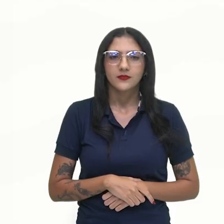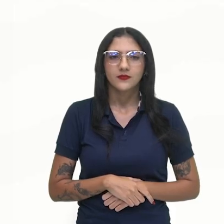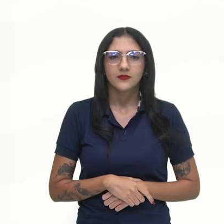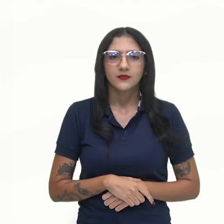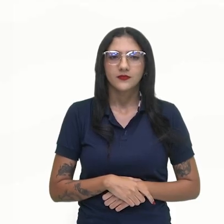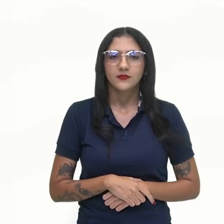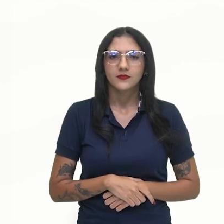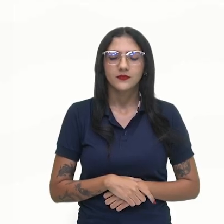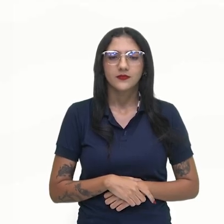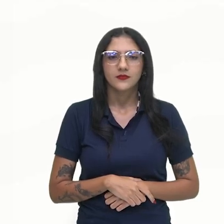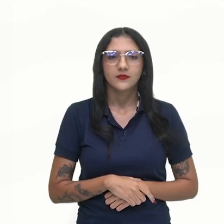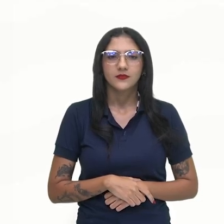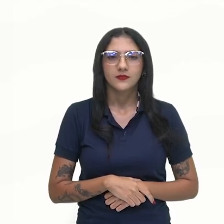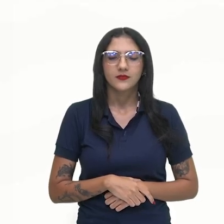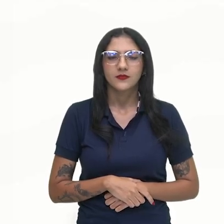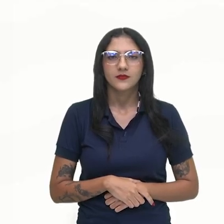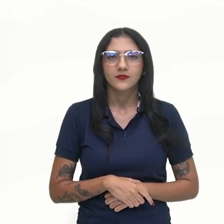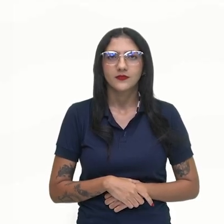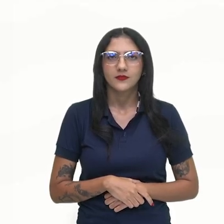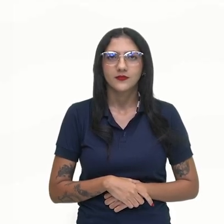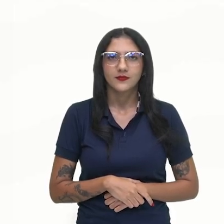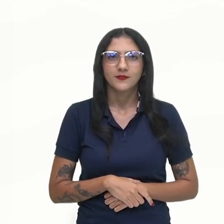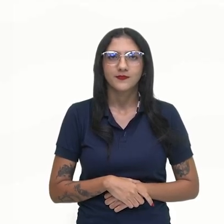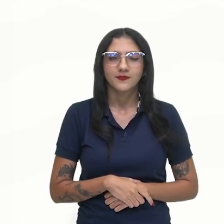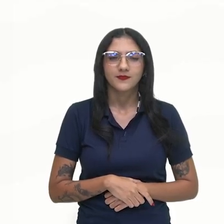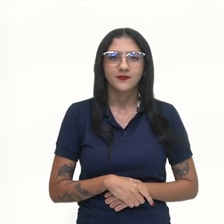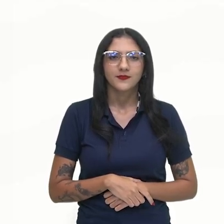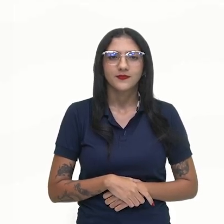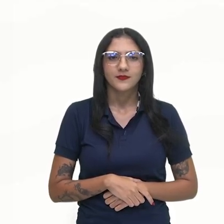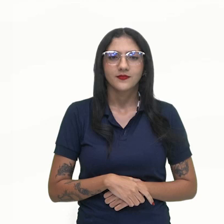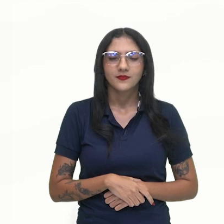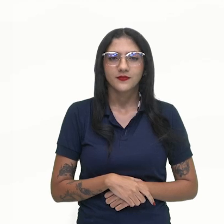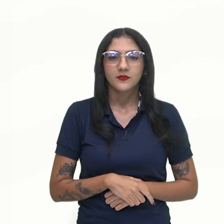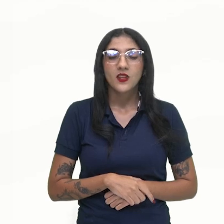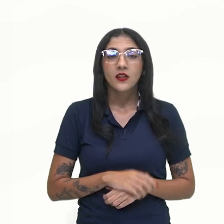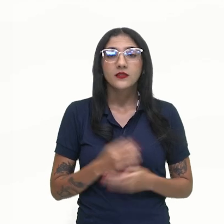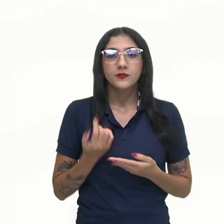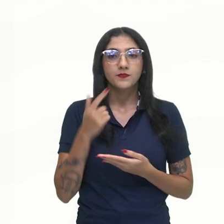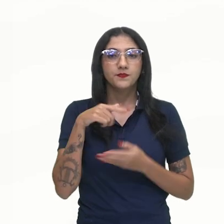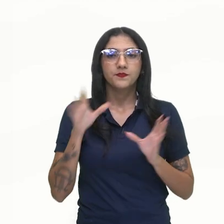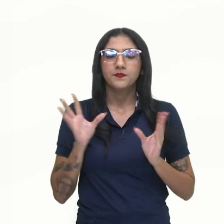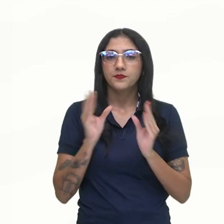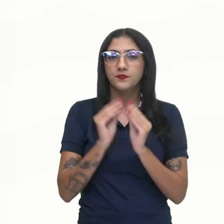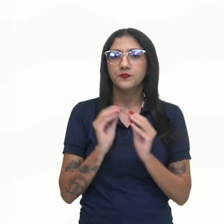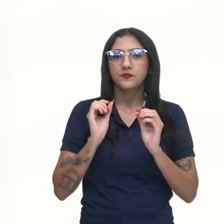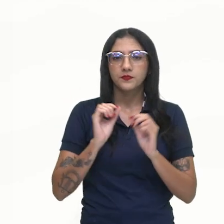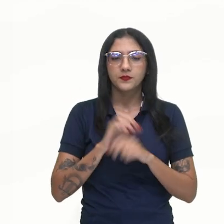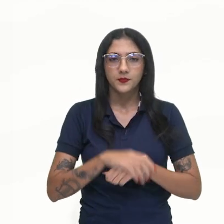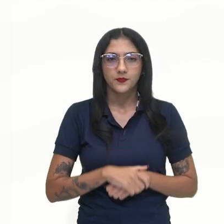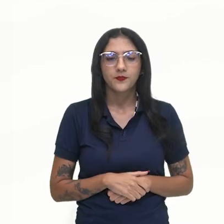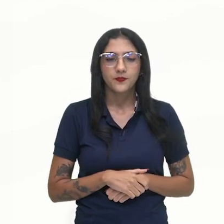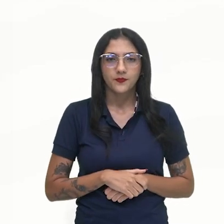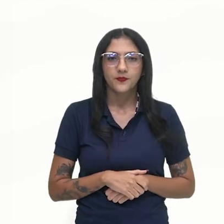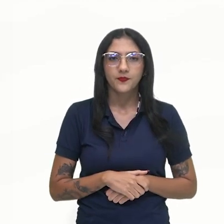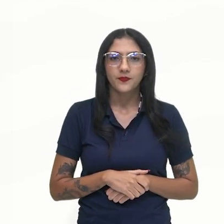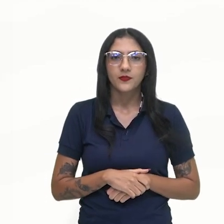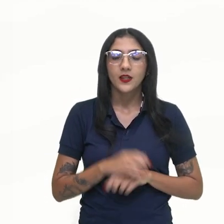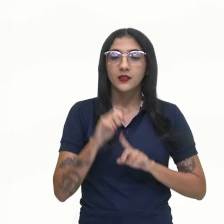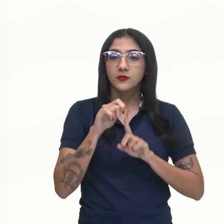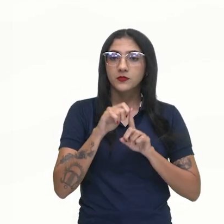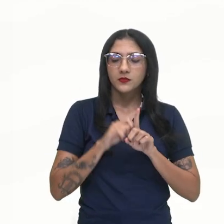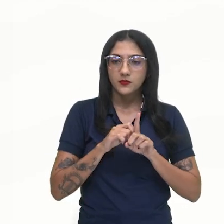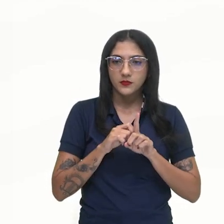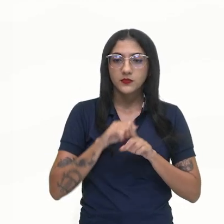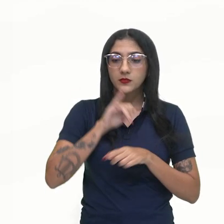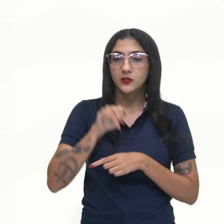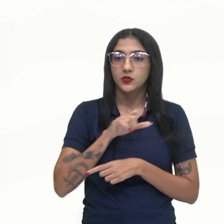were granted official status. Então ele fala aqui, em julho, no dia 19